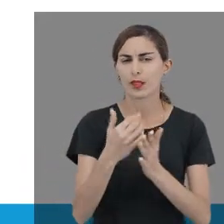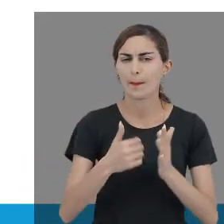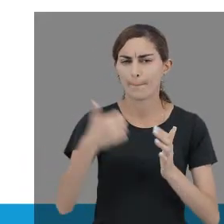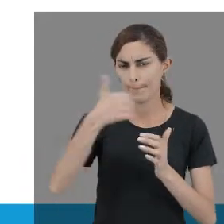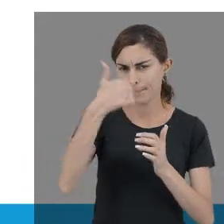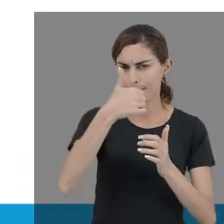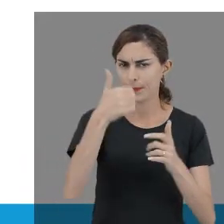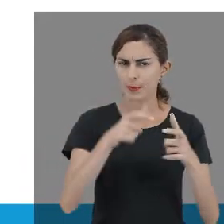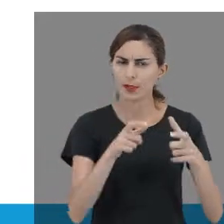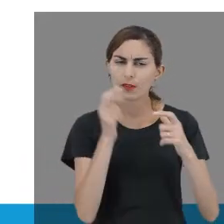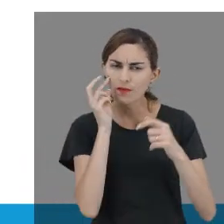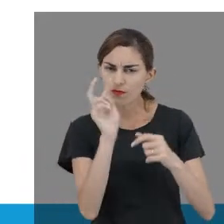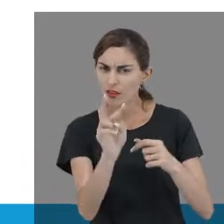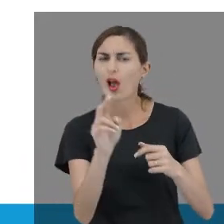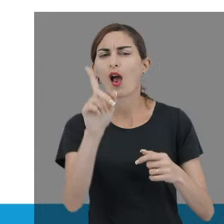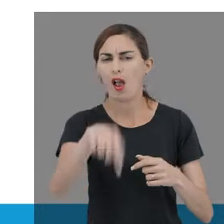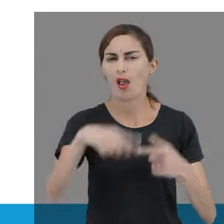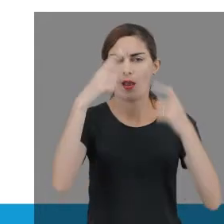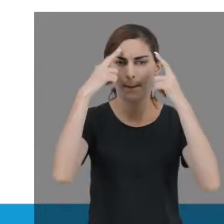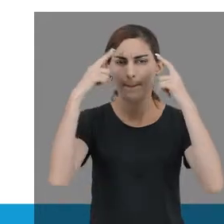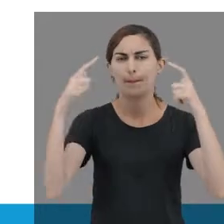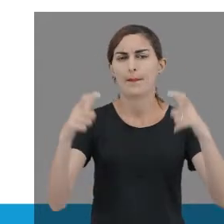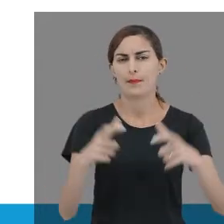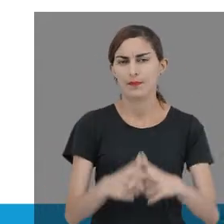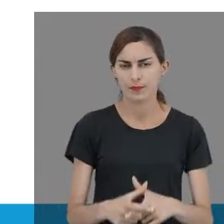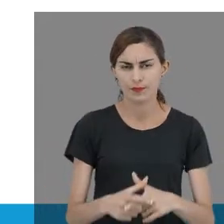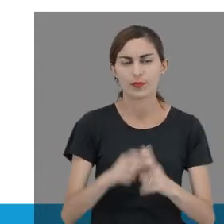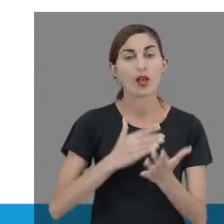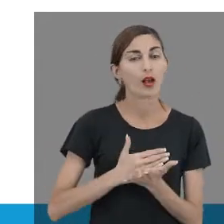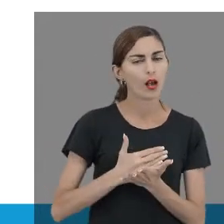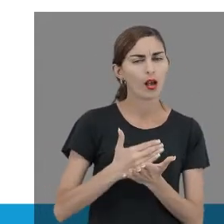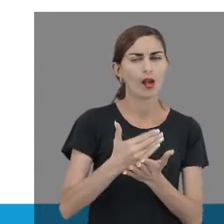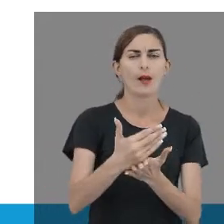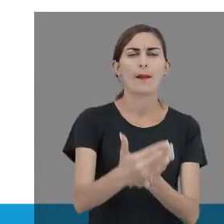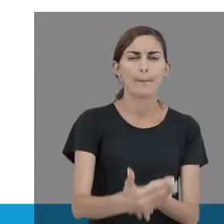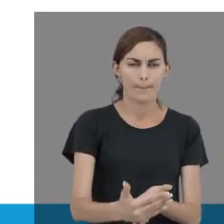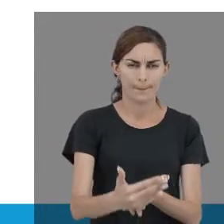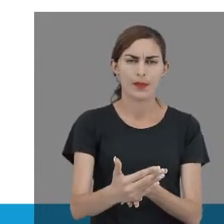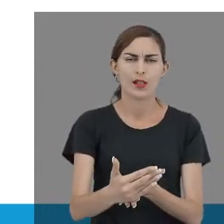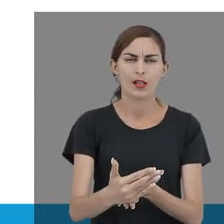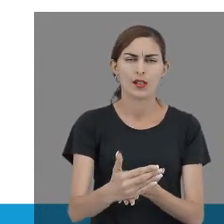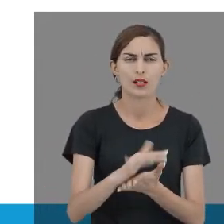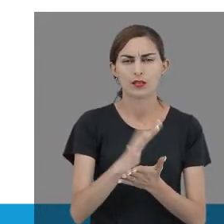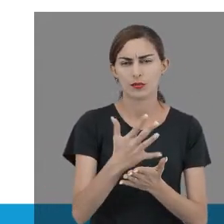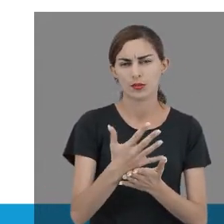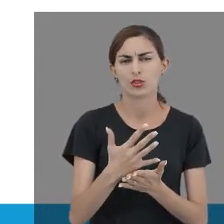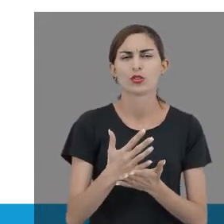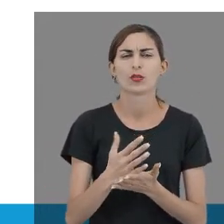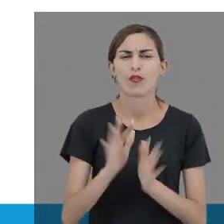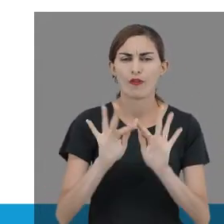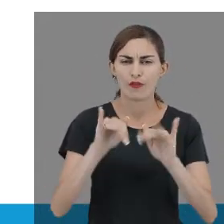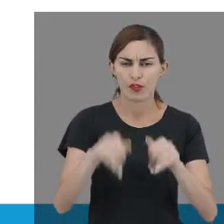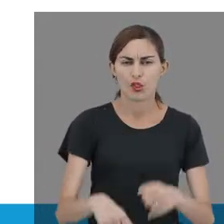eram subjetivas, a gente olhava e dizia, é microcefalia. A partir ainda naquele mês de outubro, no finalzinho dele, mais ou